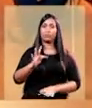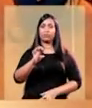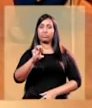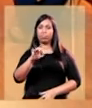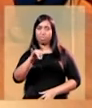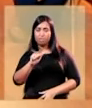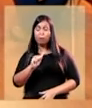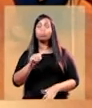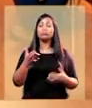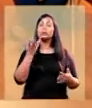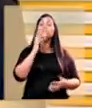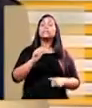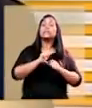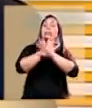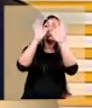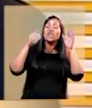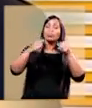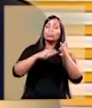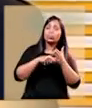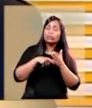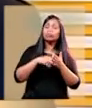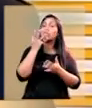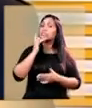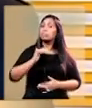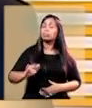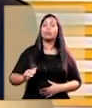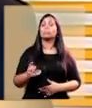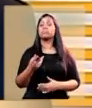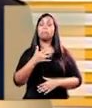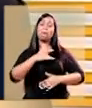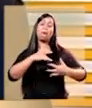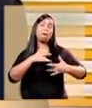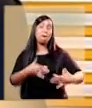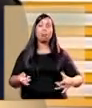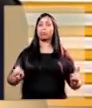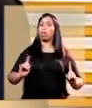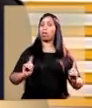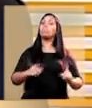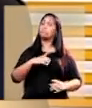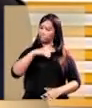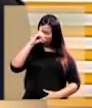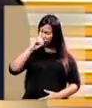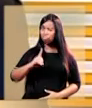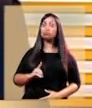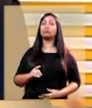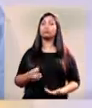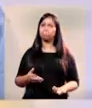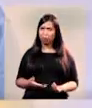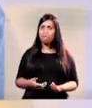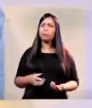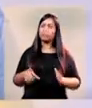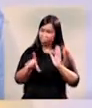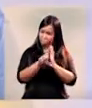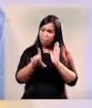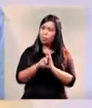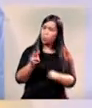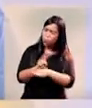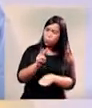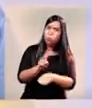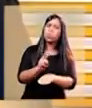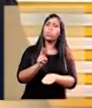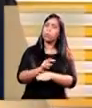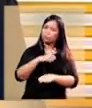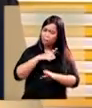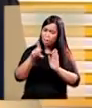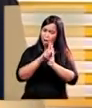T, essas crianças, primeiro esclarecendo que essas crianças não são coitadinhas, são sujeitos de direito, elas estão amparadas pelo ECA e